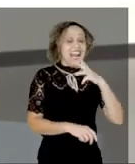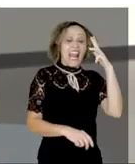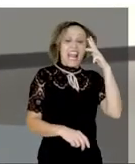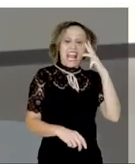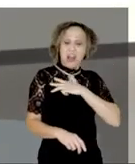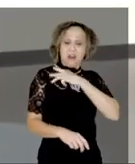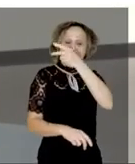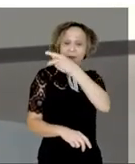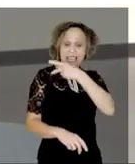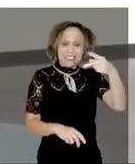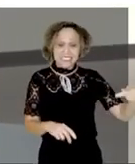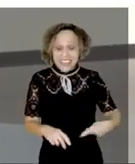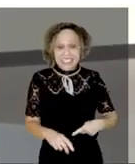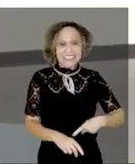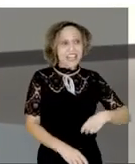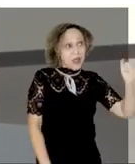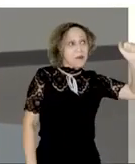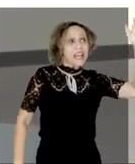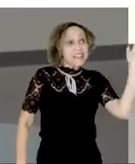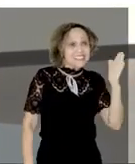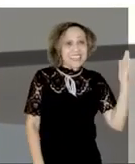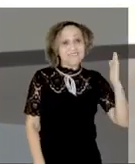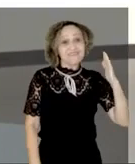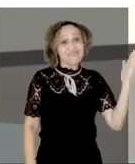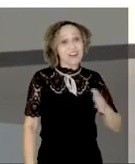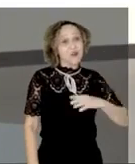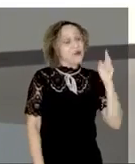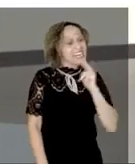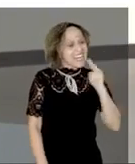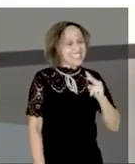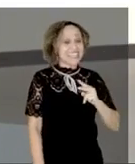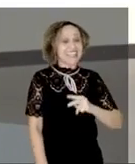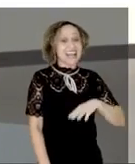Agradecer também aqui Jorge Witt, presidente dos sindicatos bancários aqui do ABC,